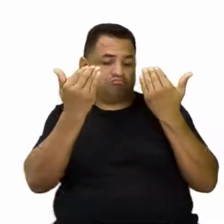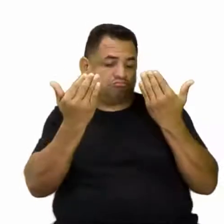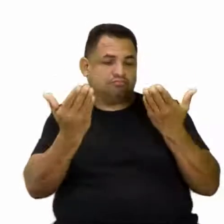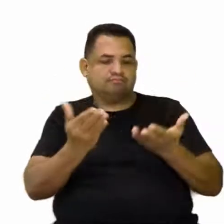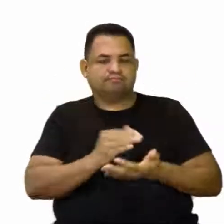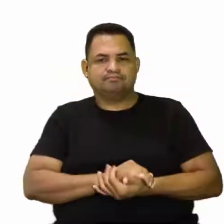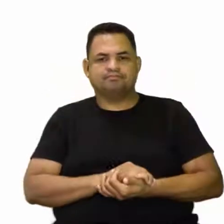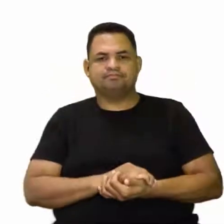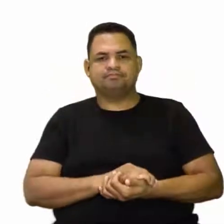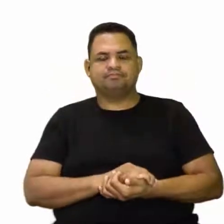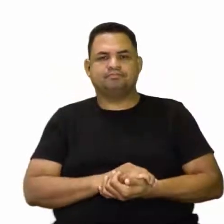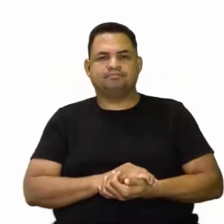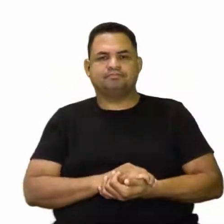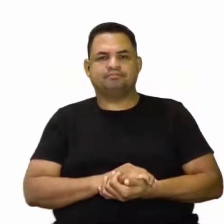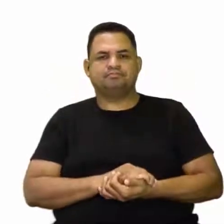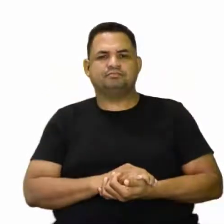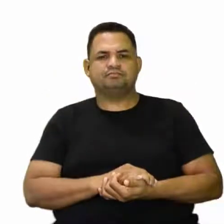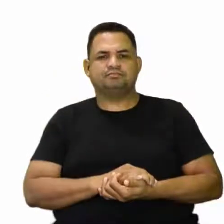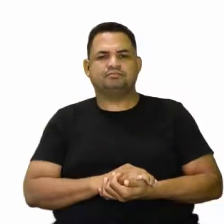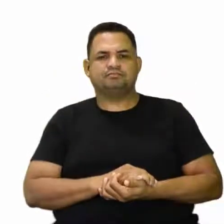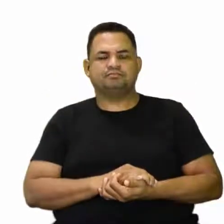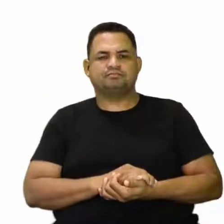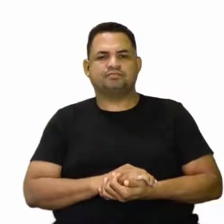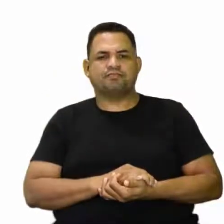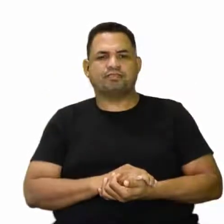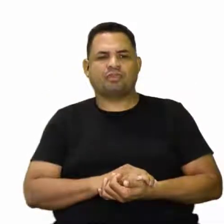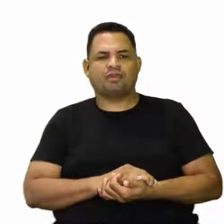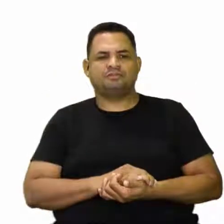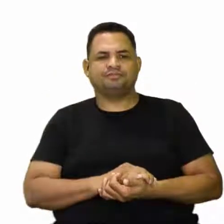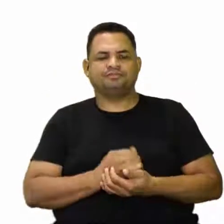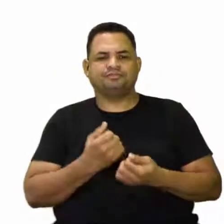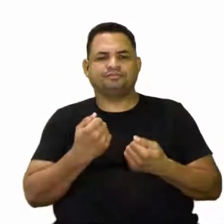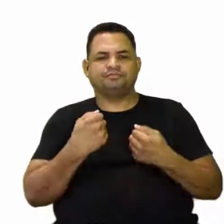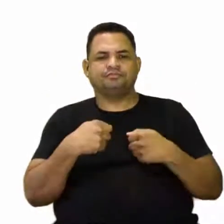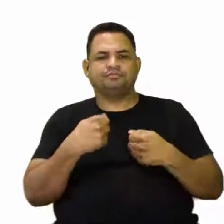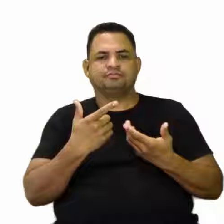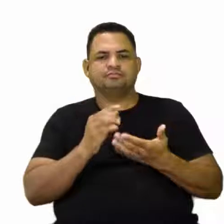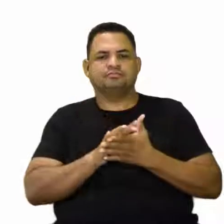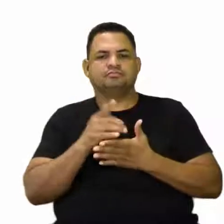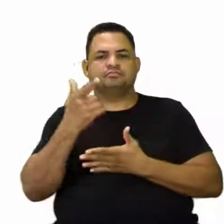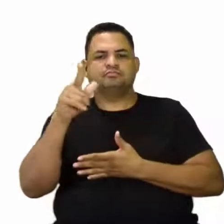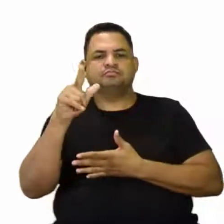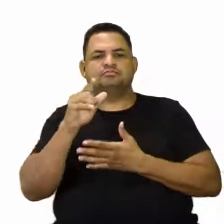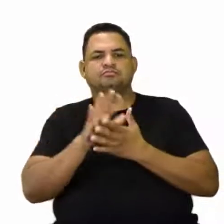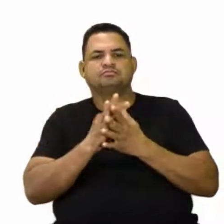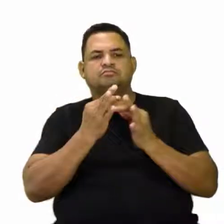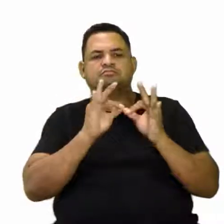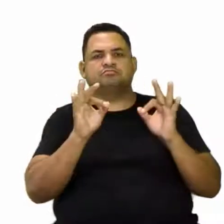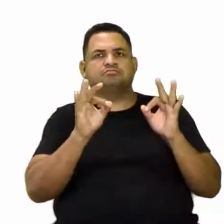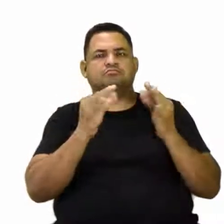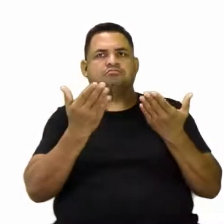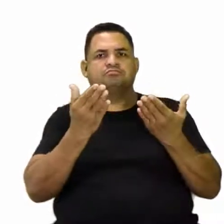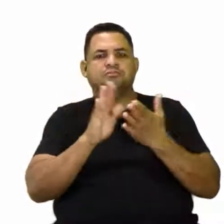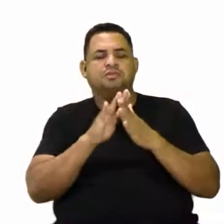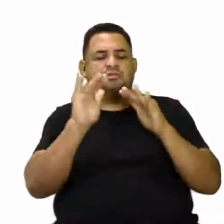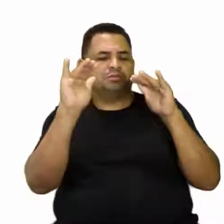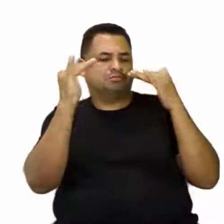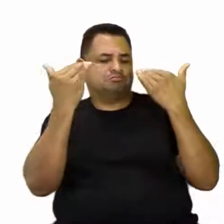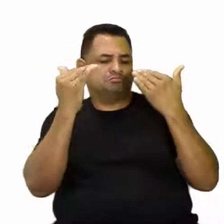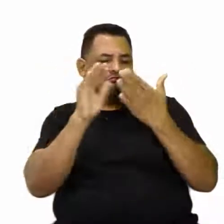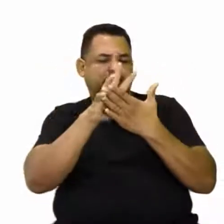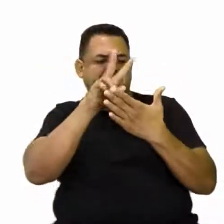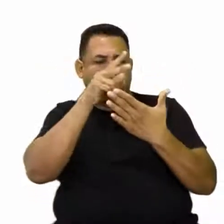dele. Um titular, ele pode conseguir algo mais do que simplesmente captar a atenção de um